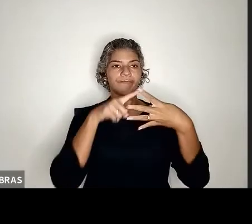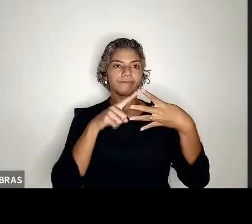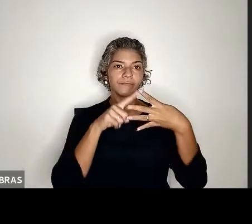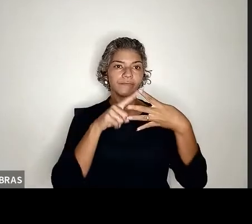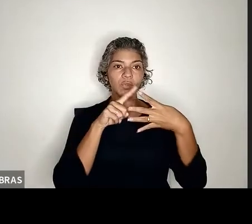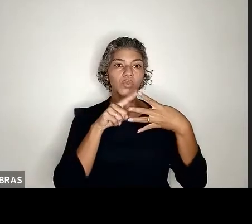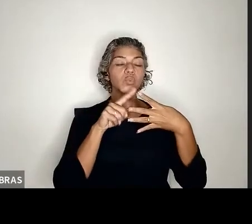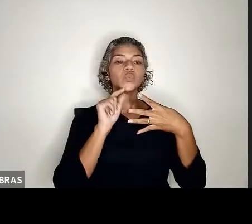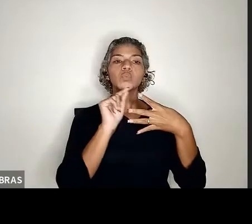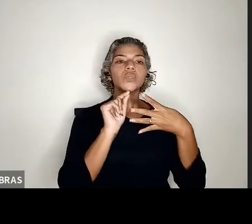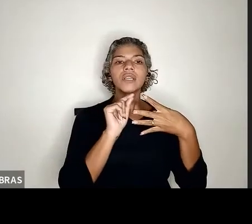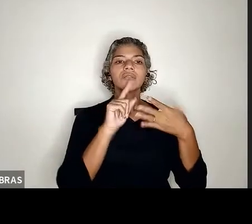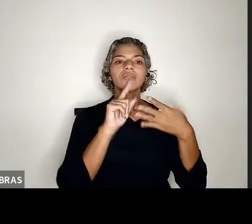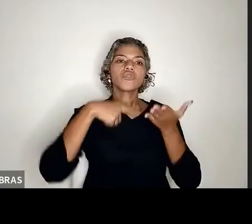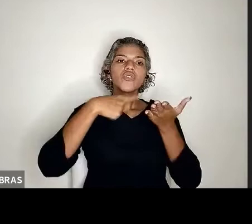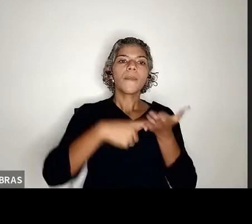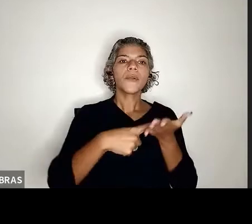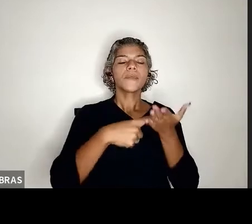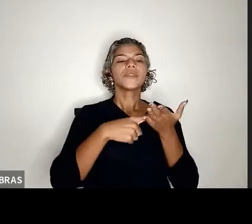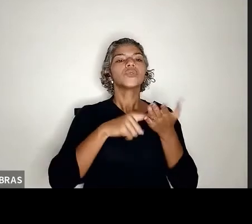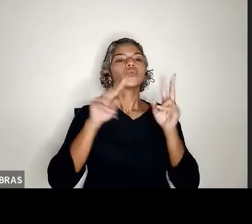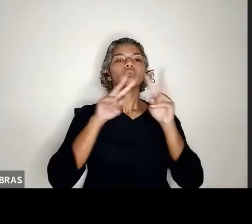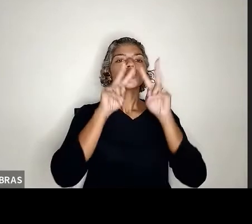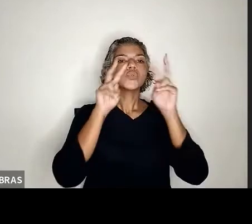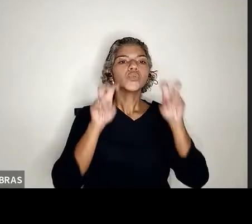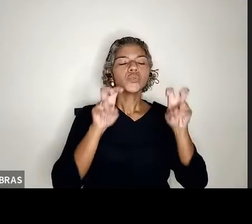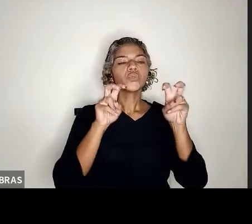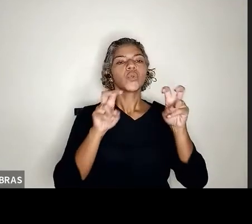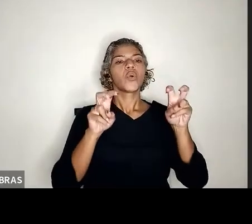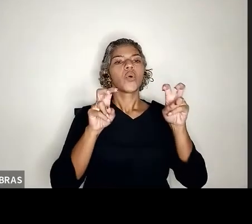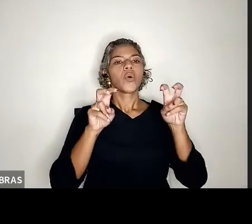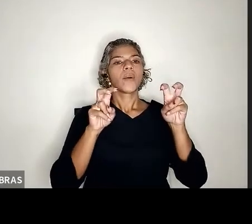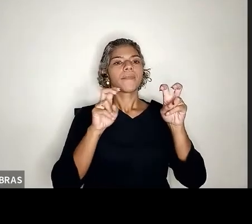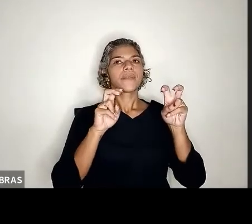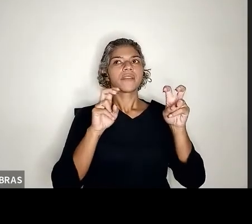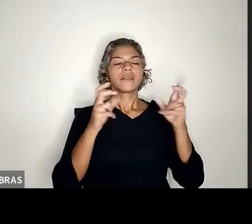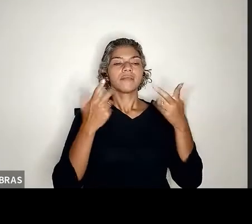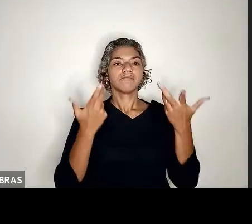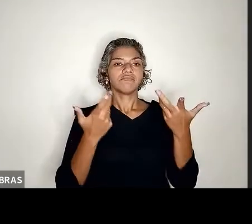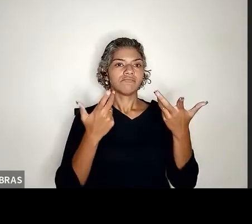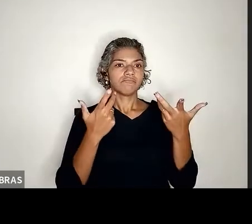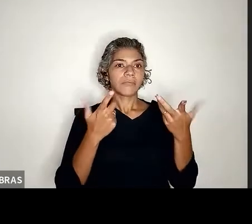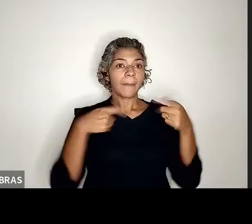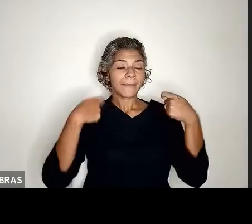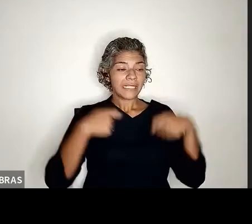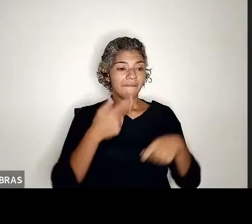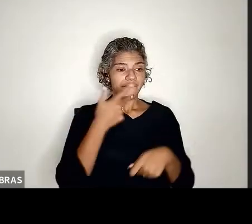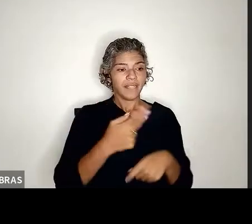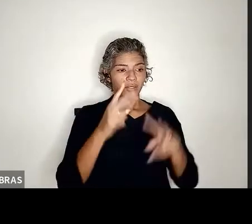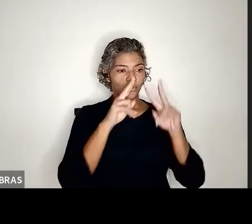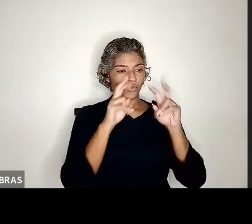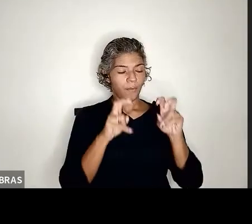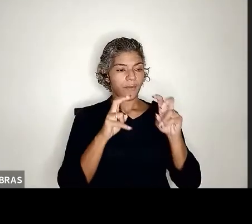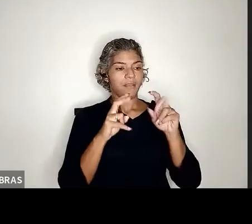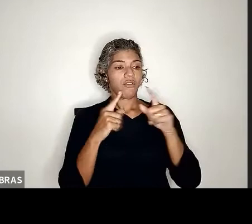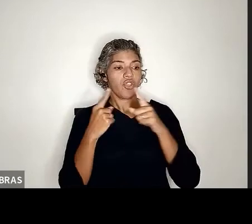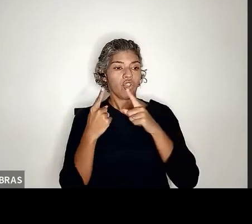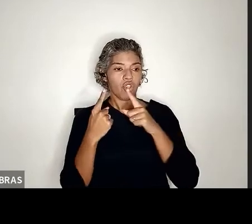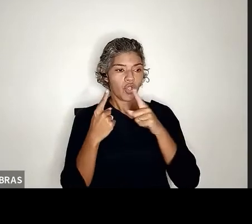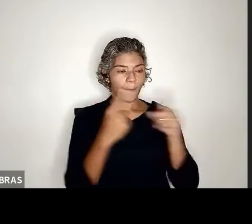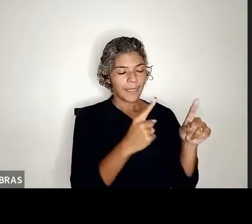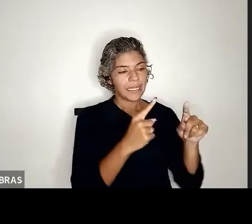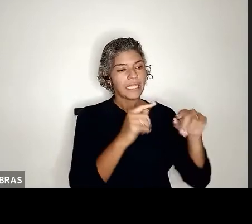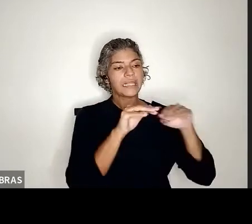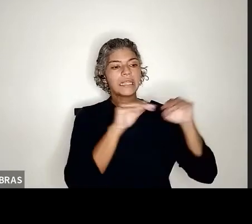interseccionalidade, justamente porque a gente entende que não dá para falar em combate à desigualdade de gênero sem levar